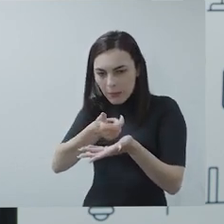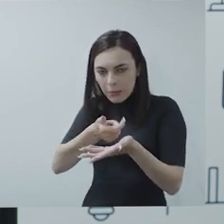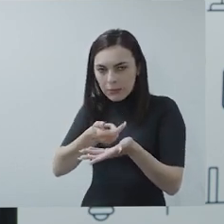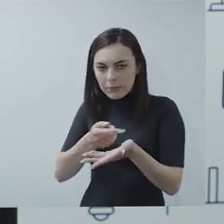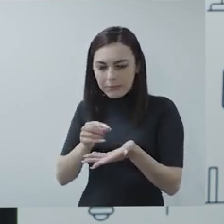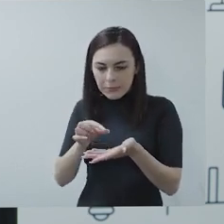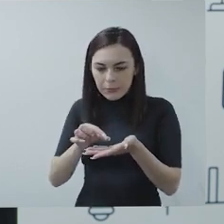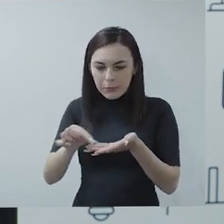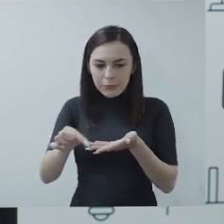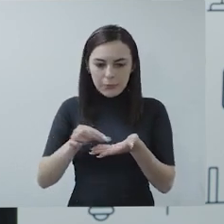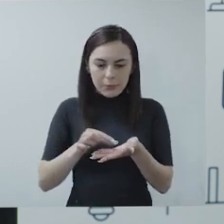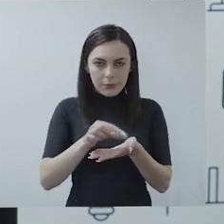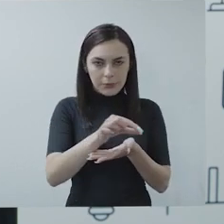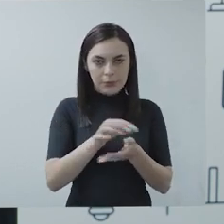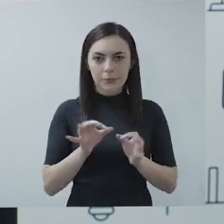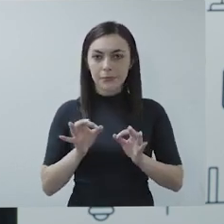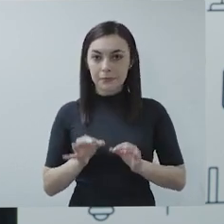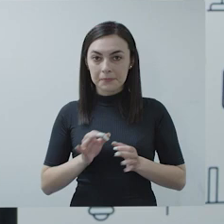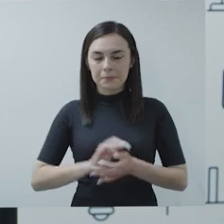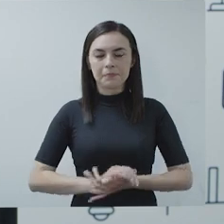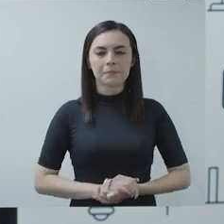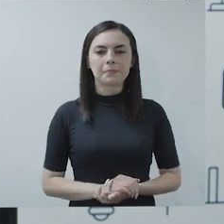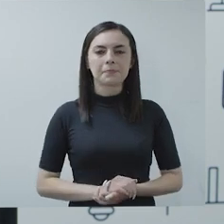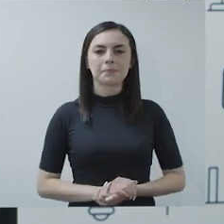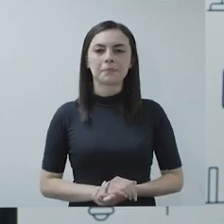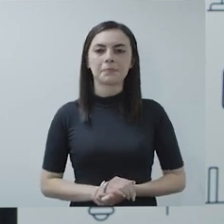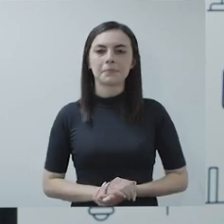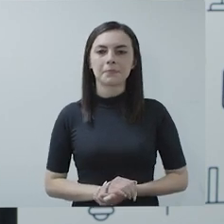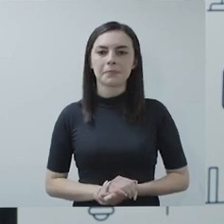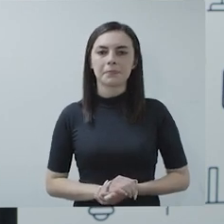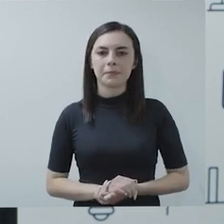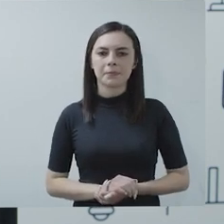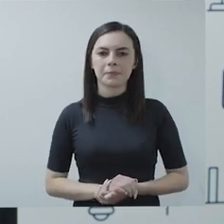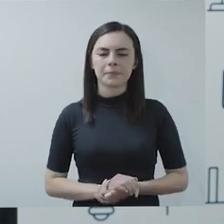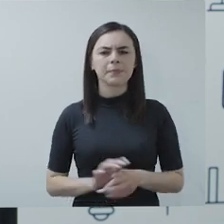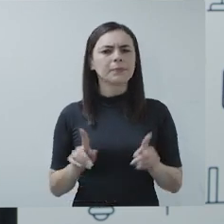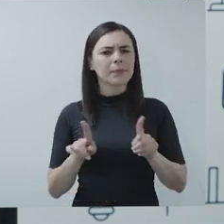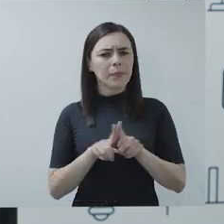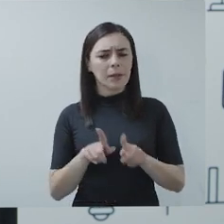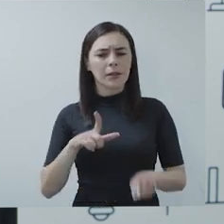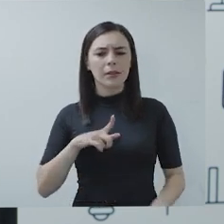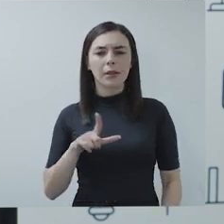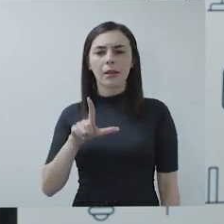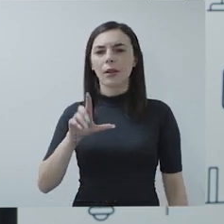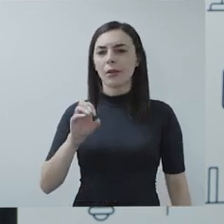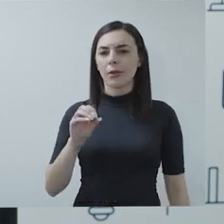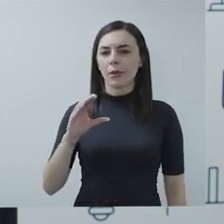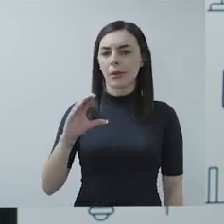bolinha, certo? E também temos essa aqui, a loca.